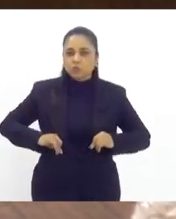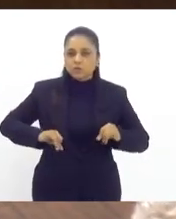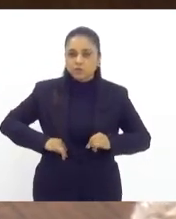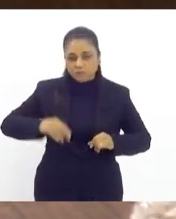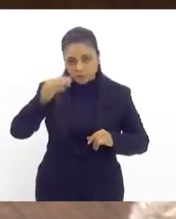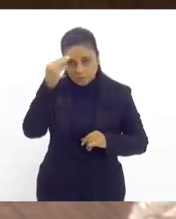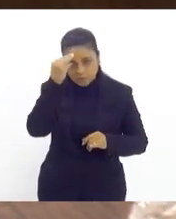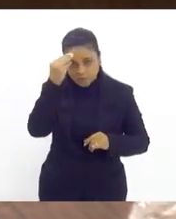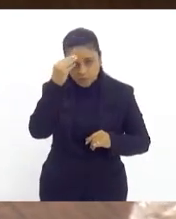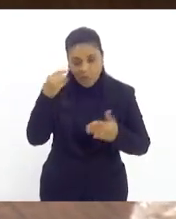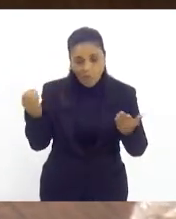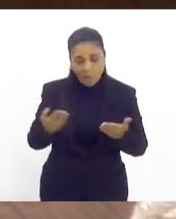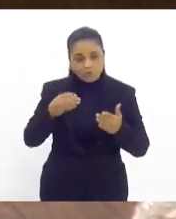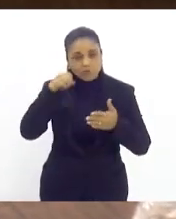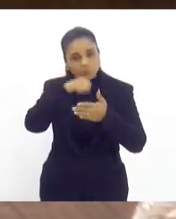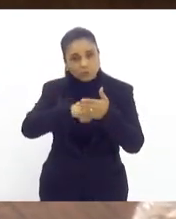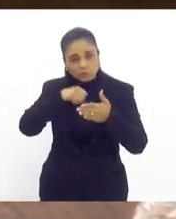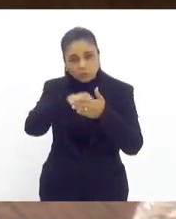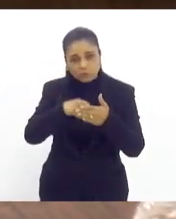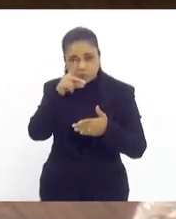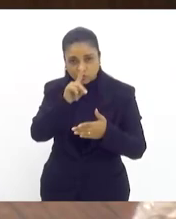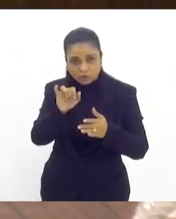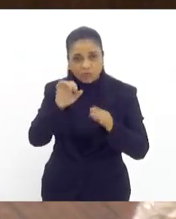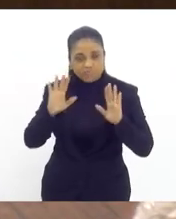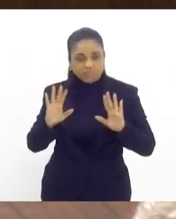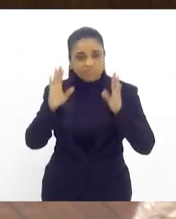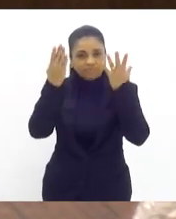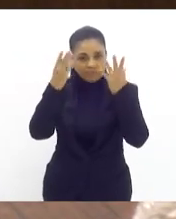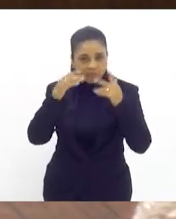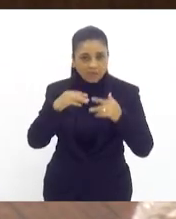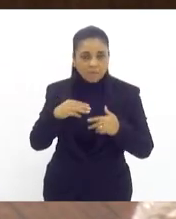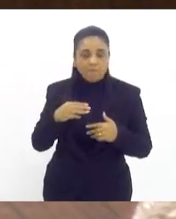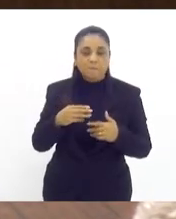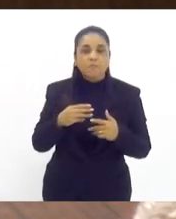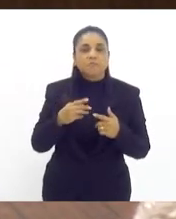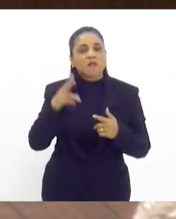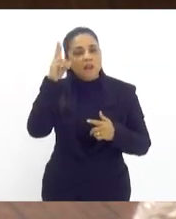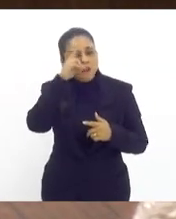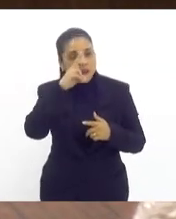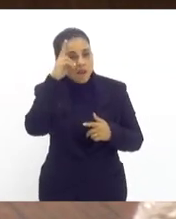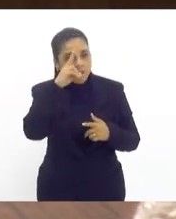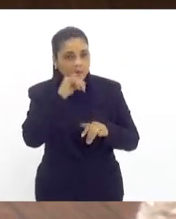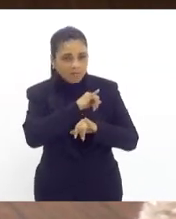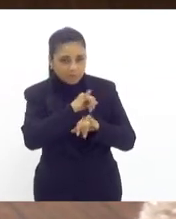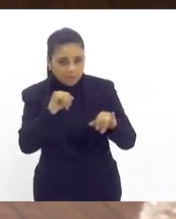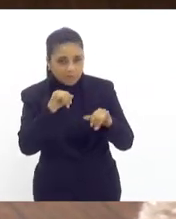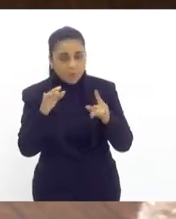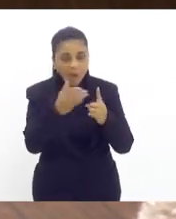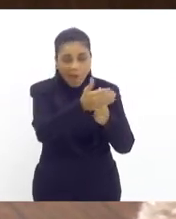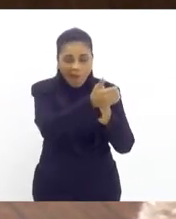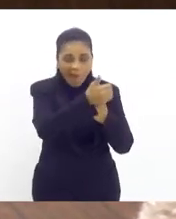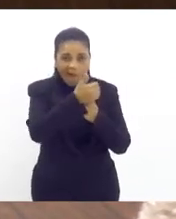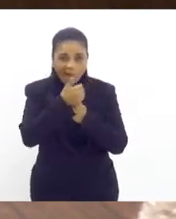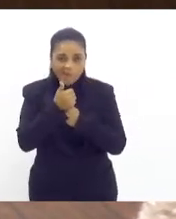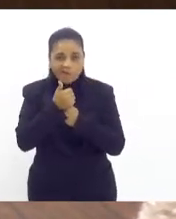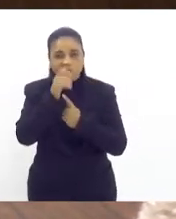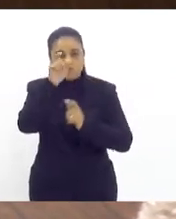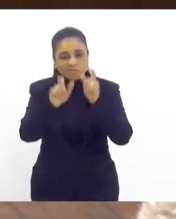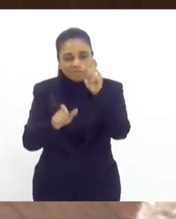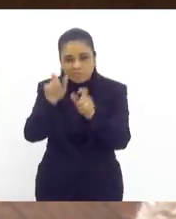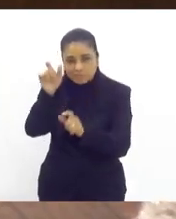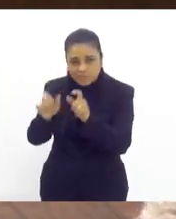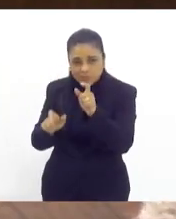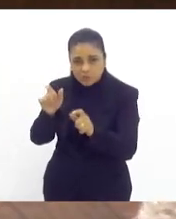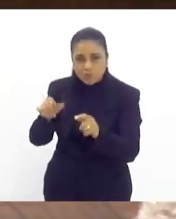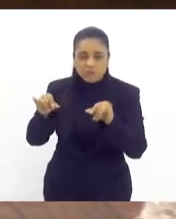a lógica manicomial a gente relembra o quanto que a gente precisa acolher aqueles é aquelas que hoje